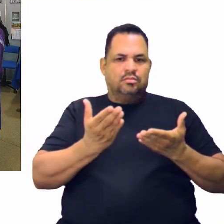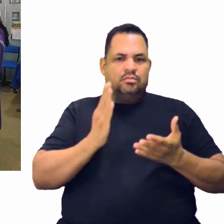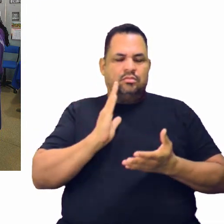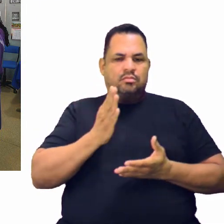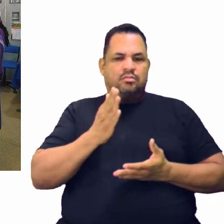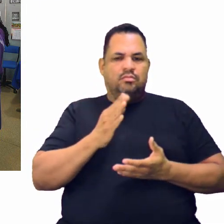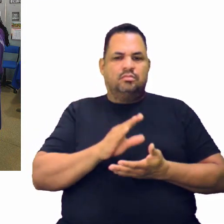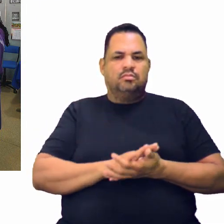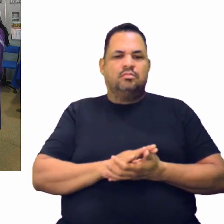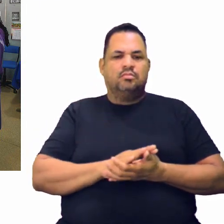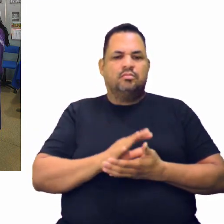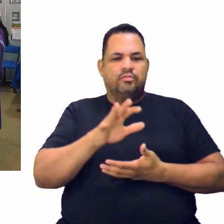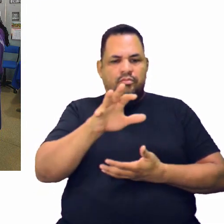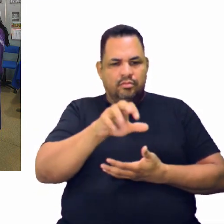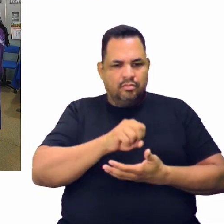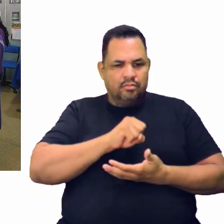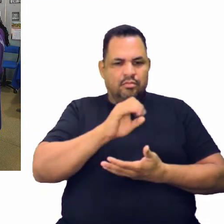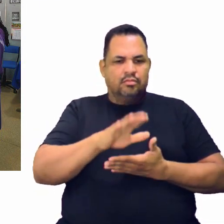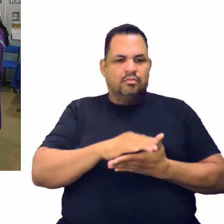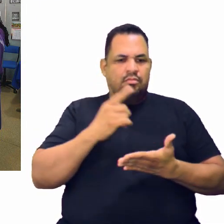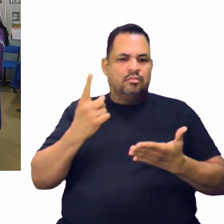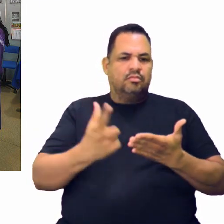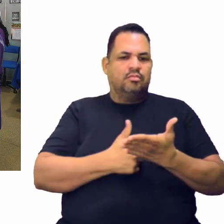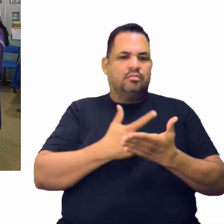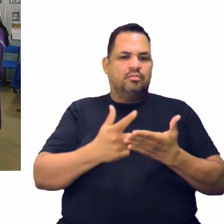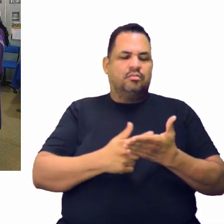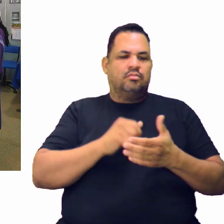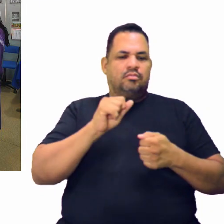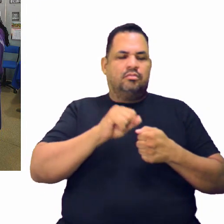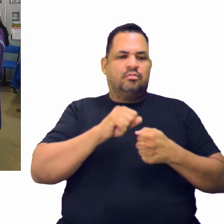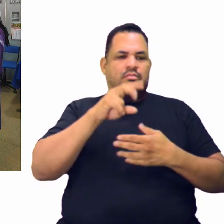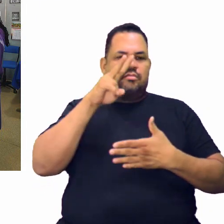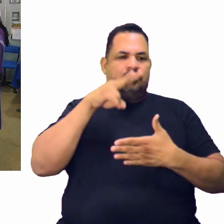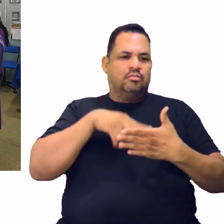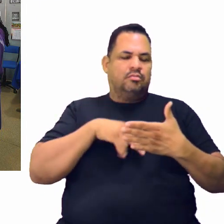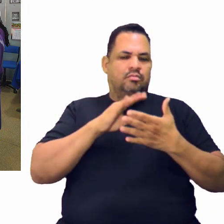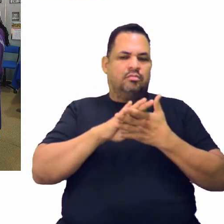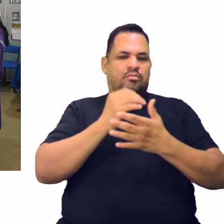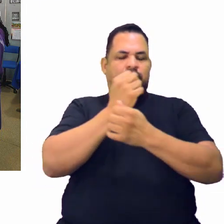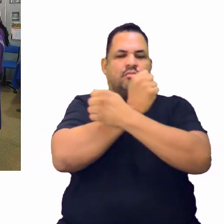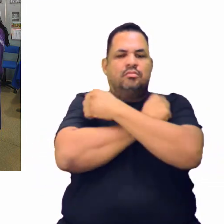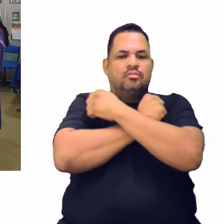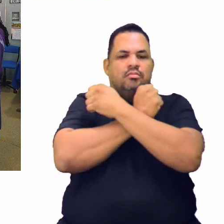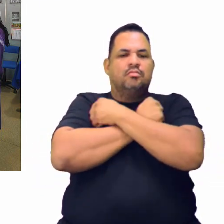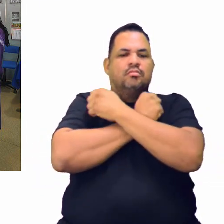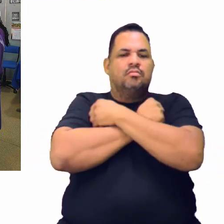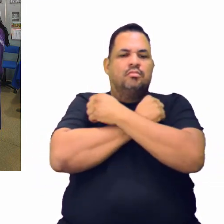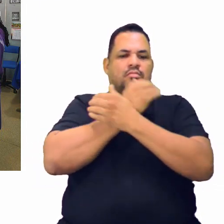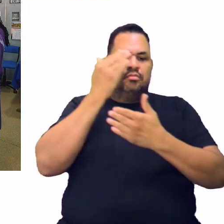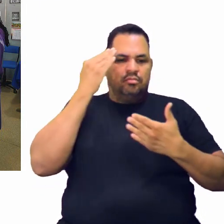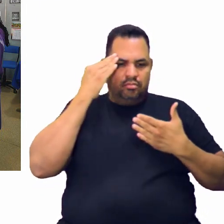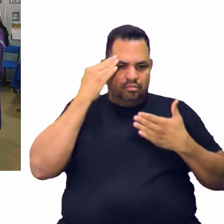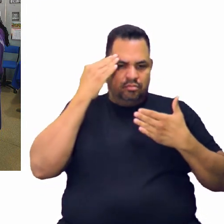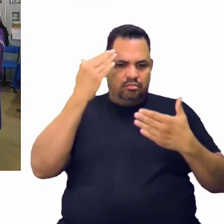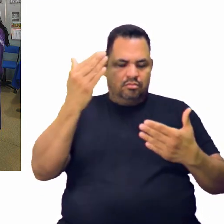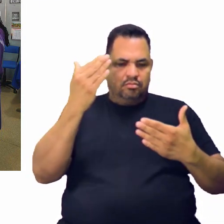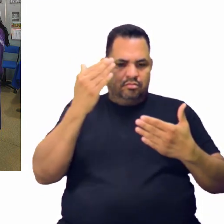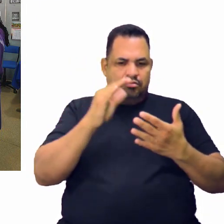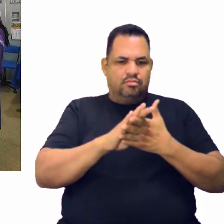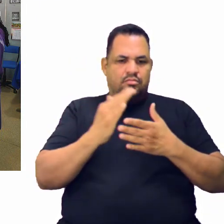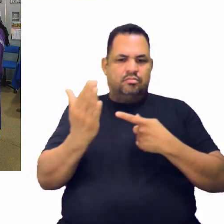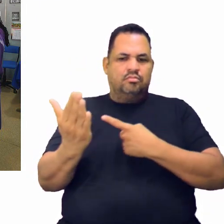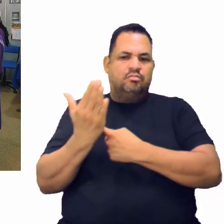já pegando o seu livrinho para fazer leitura. Tá bom? Um grande abraço, amadinho, e obrigado pela